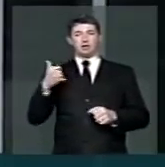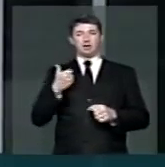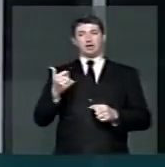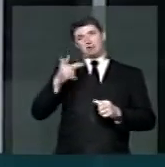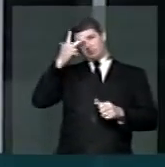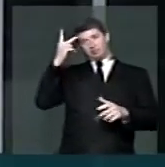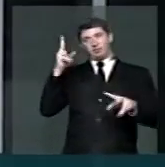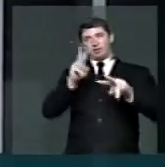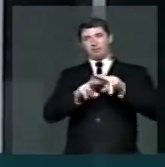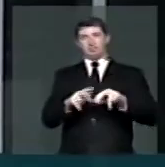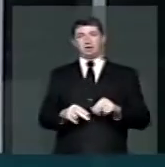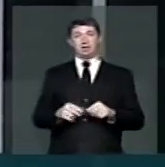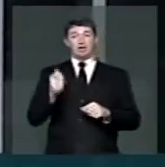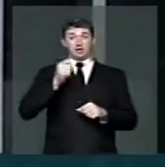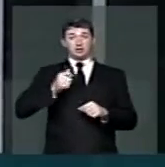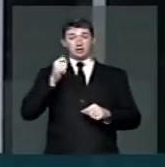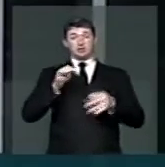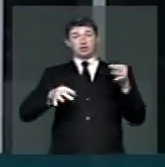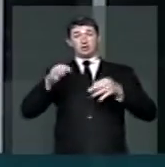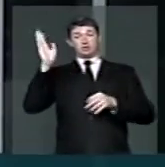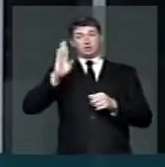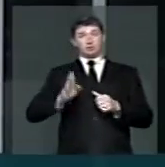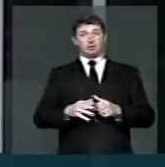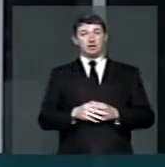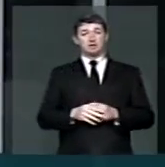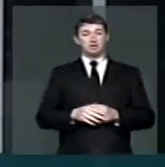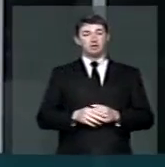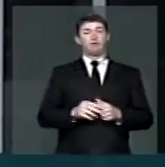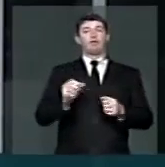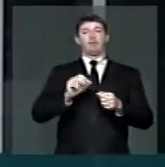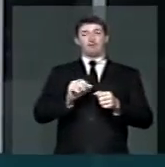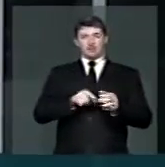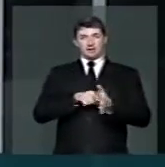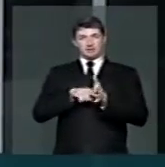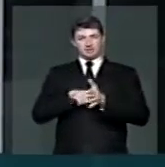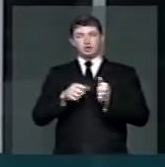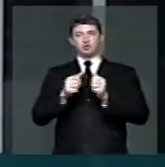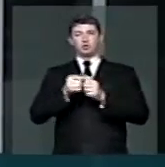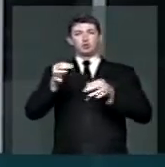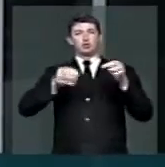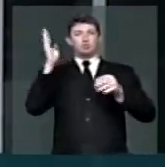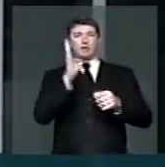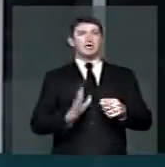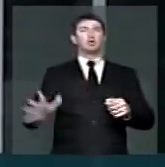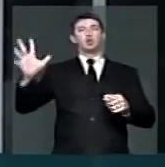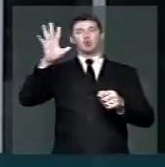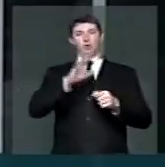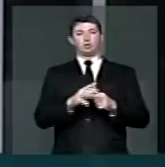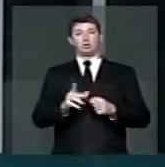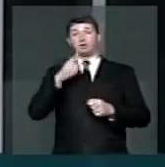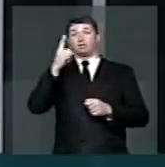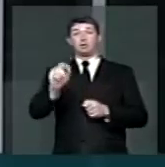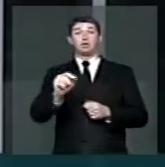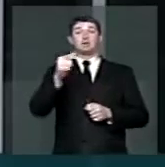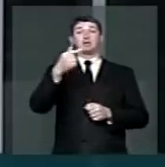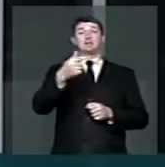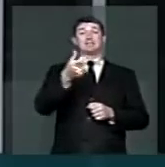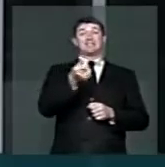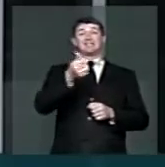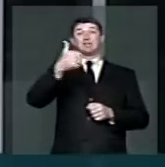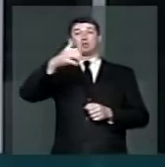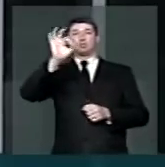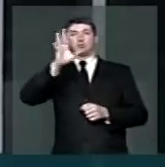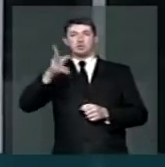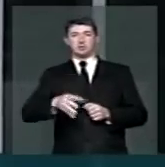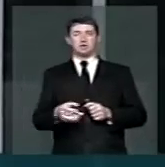penal. A Associação dos Magistrados Brasileiros produziu uma pesquisa com juízes de todo o Brasil, onde 61%